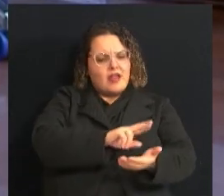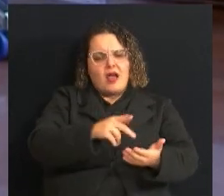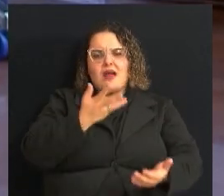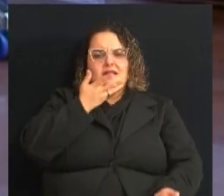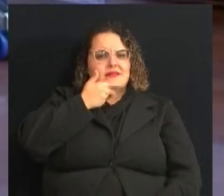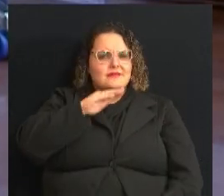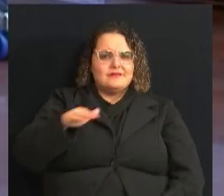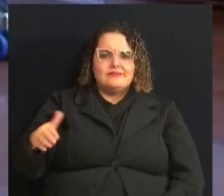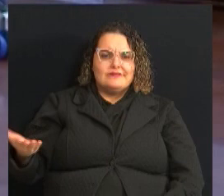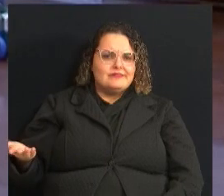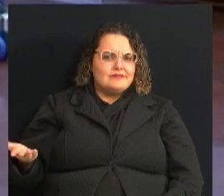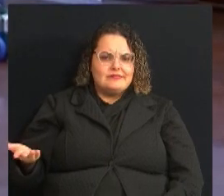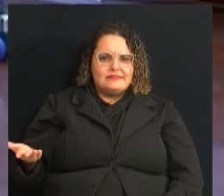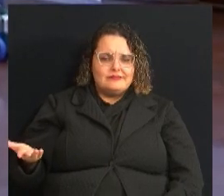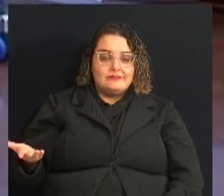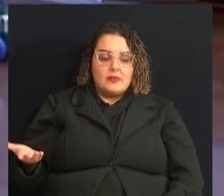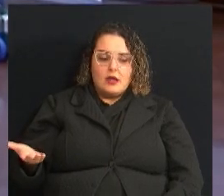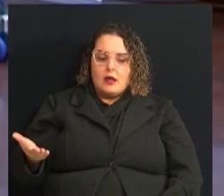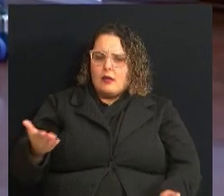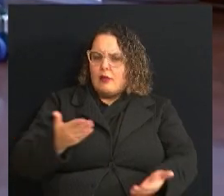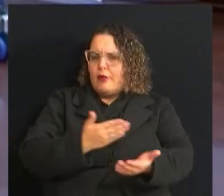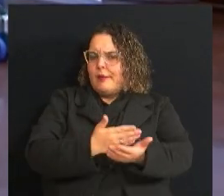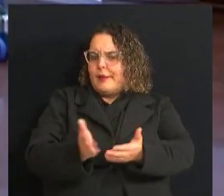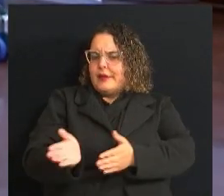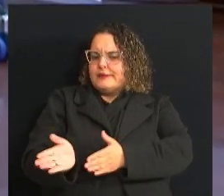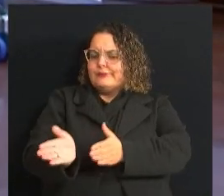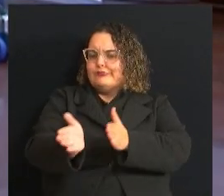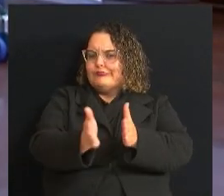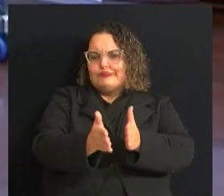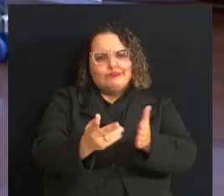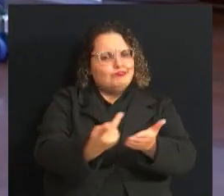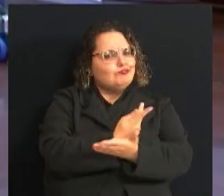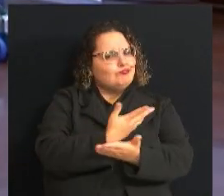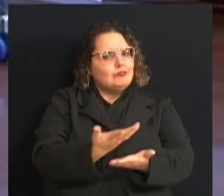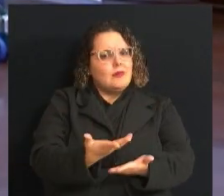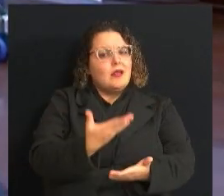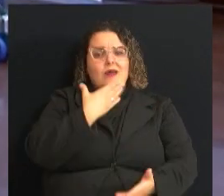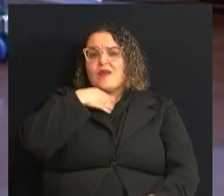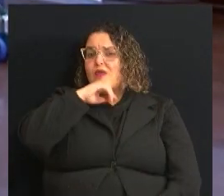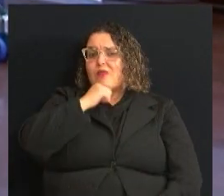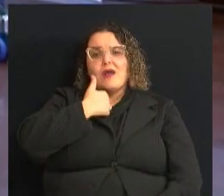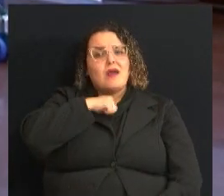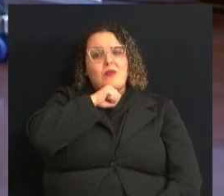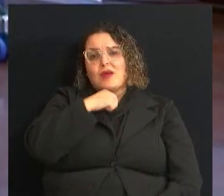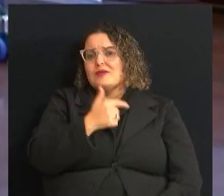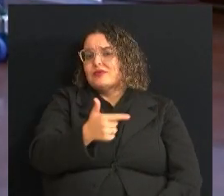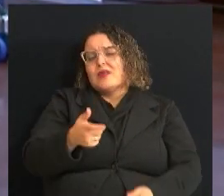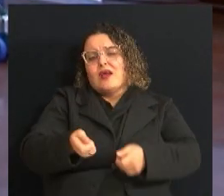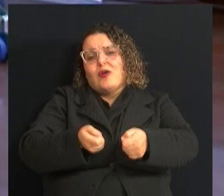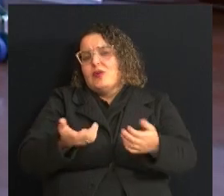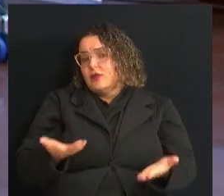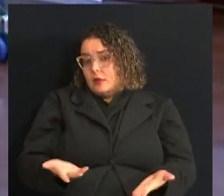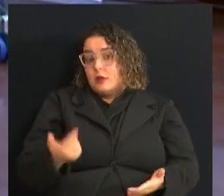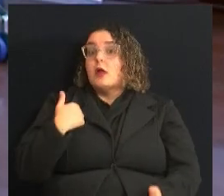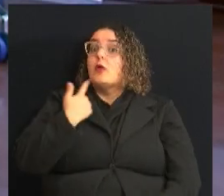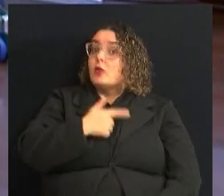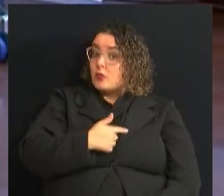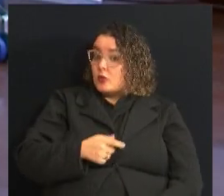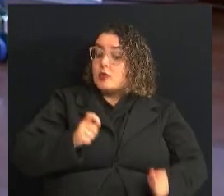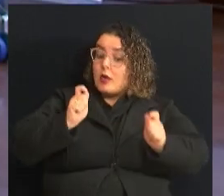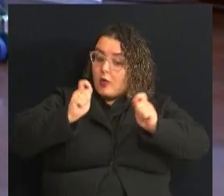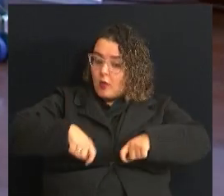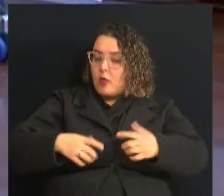partem por uma obscuridade que a gente, muitas vezes, o pai não tem controle sobre isso. Então, é nosso dever